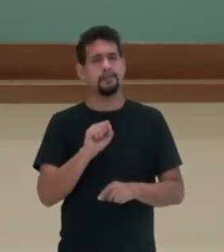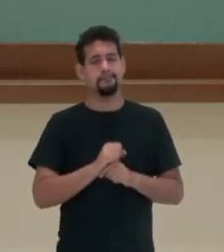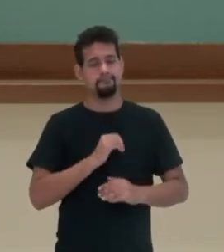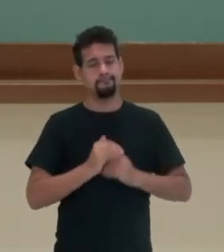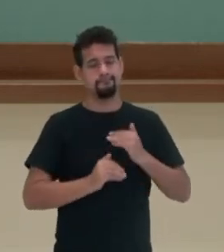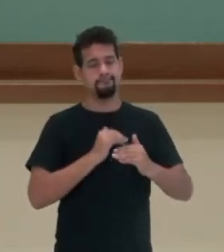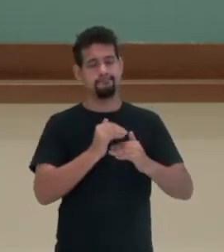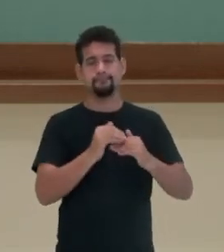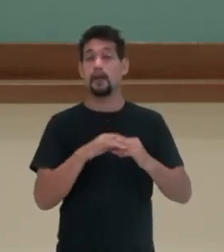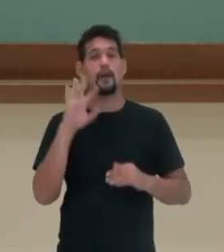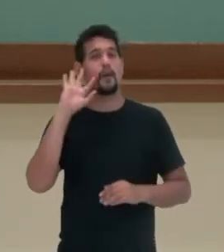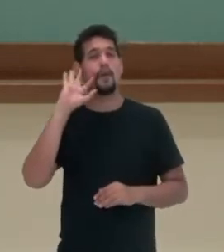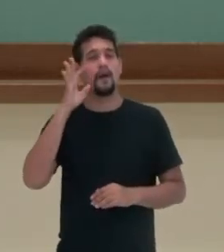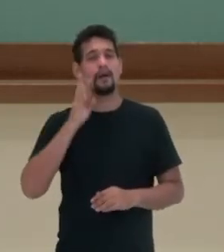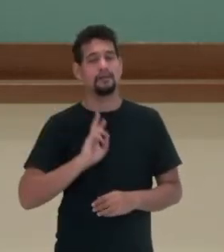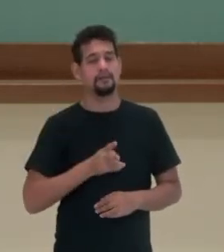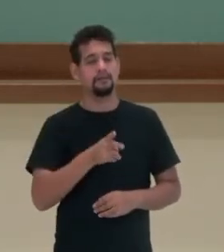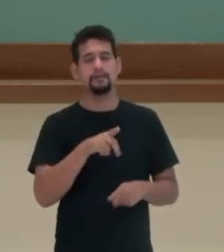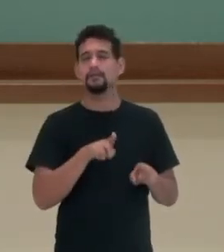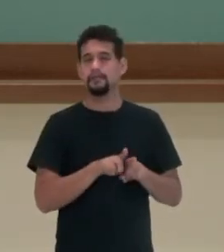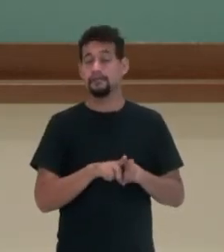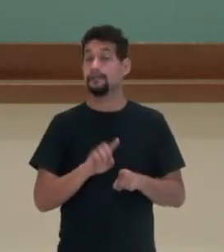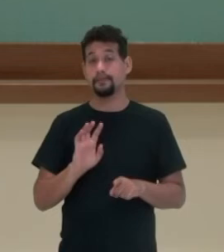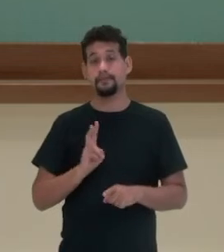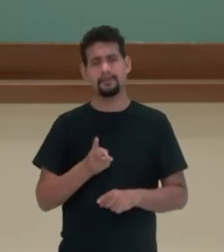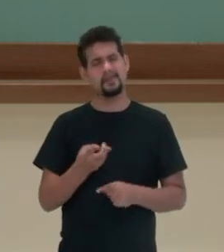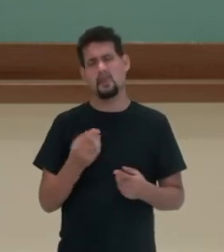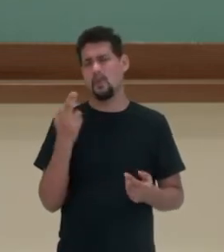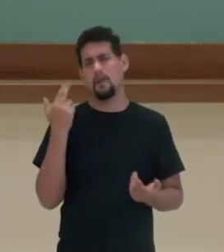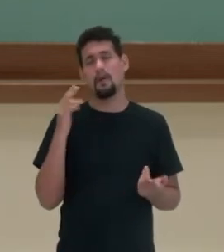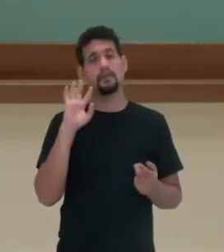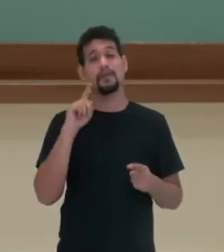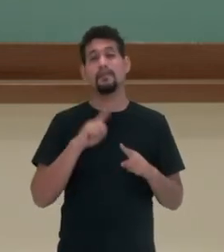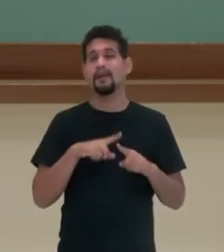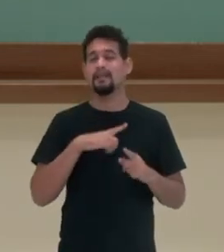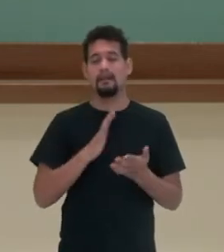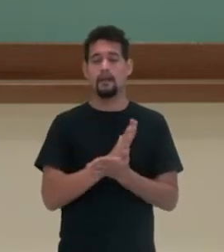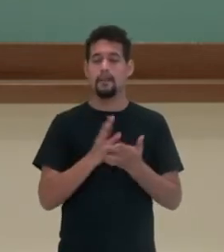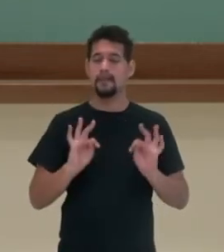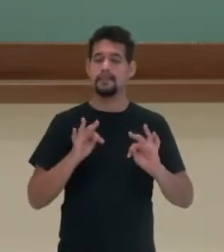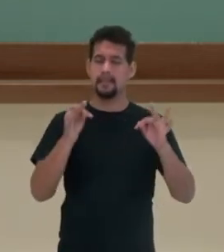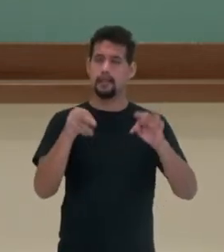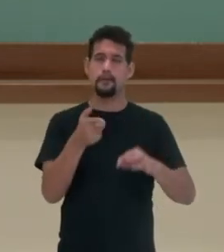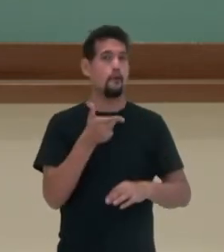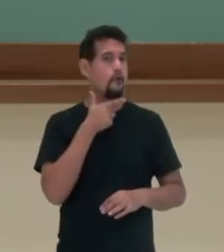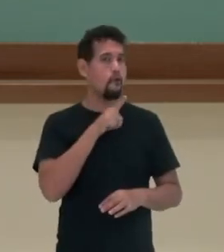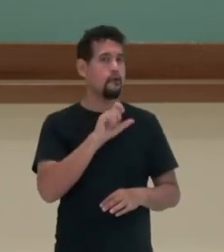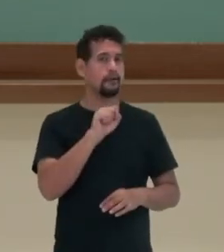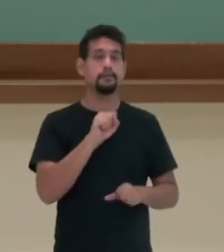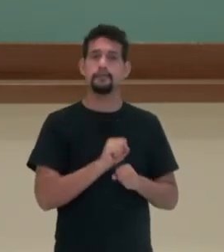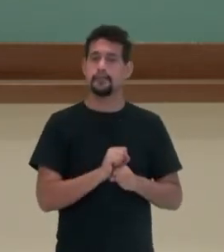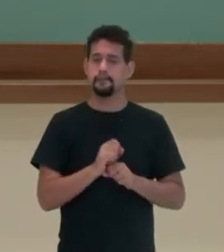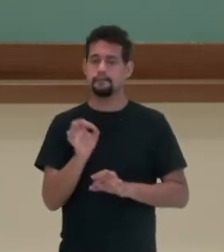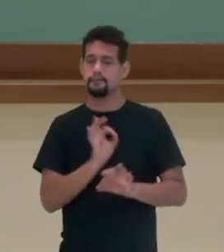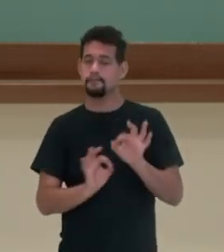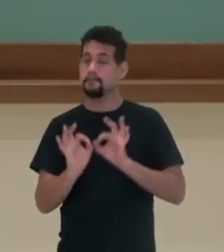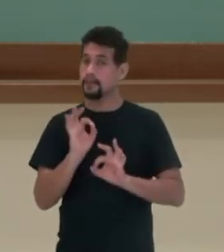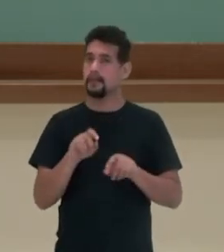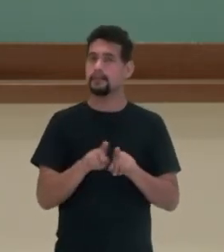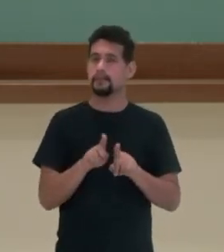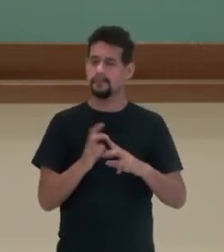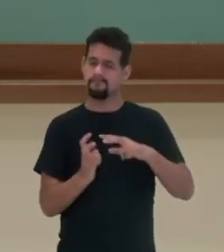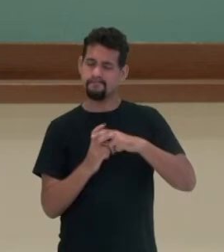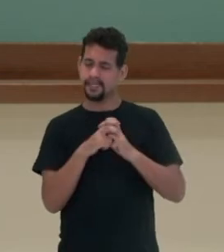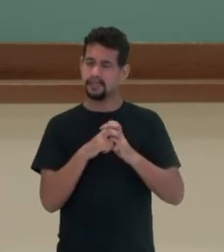passagem de guarda ela acontece muito na luta de jiu-jitsu. E é óbvio que existem técnicas para que você consiga a guarda do seu